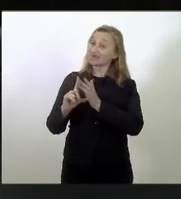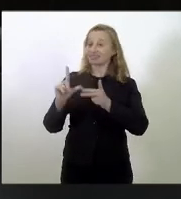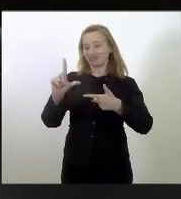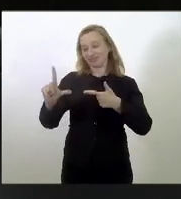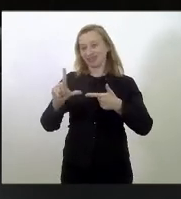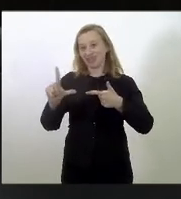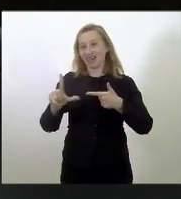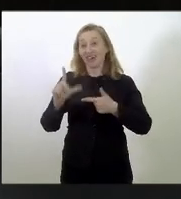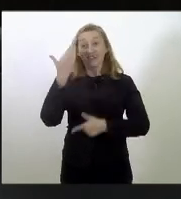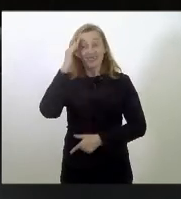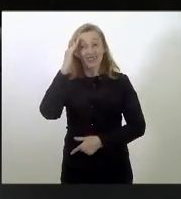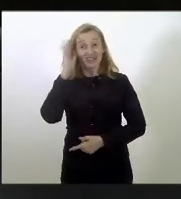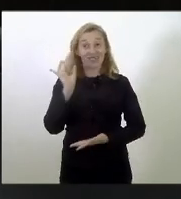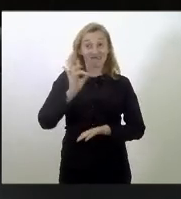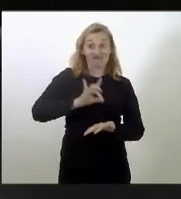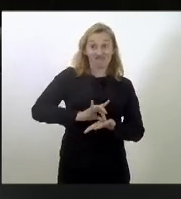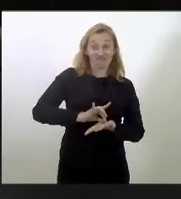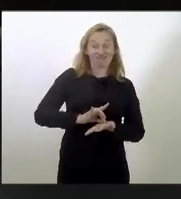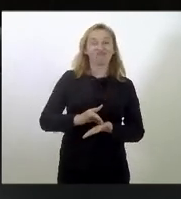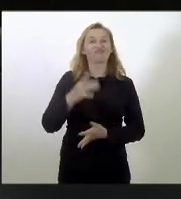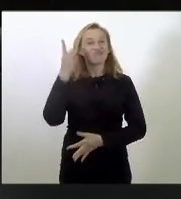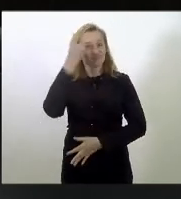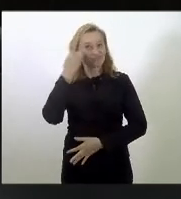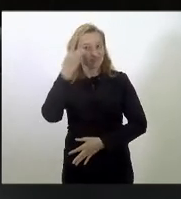a realidade que o parlamentar tem.